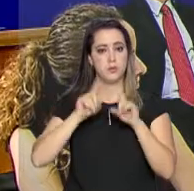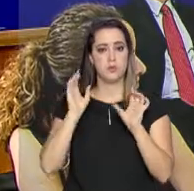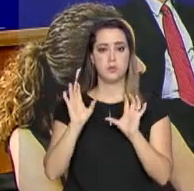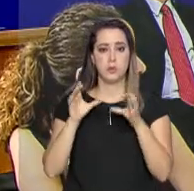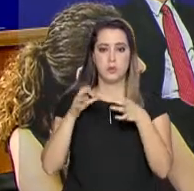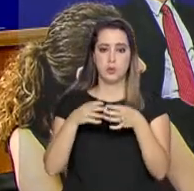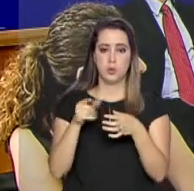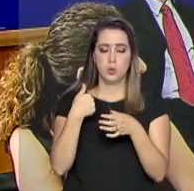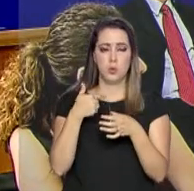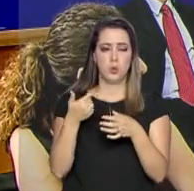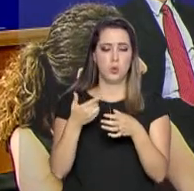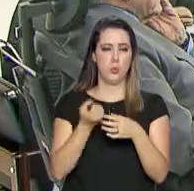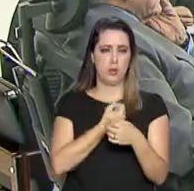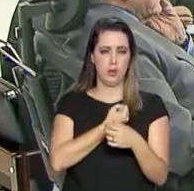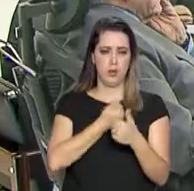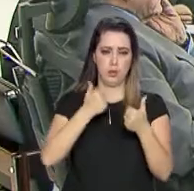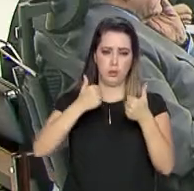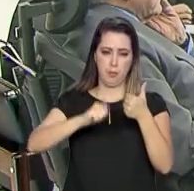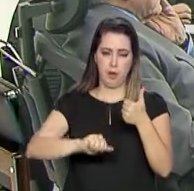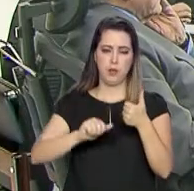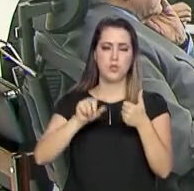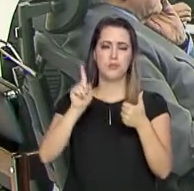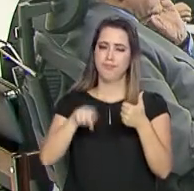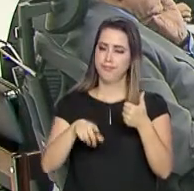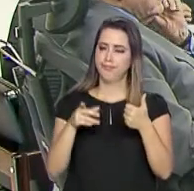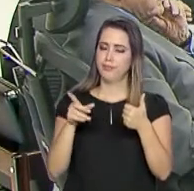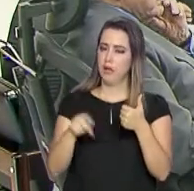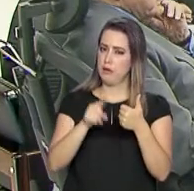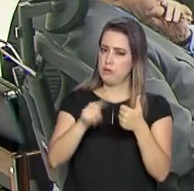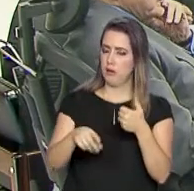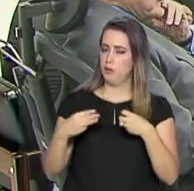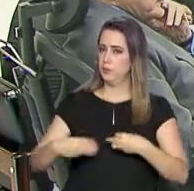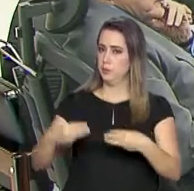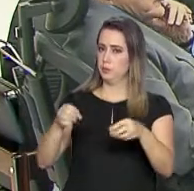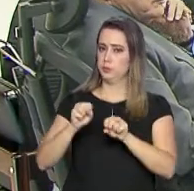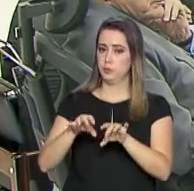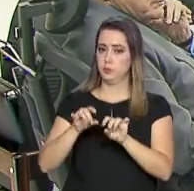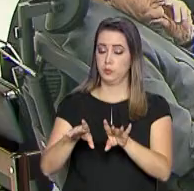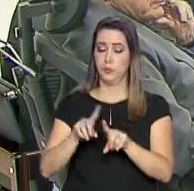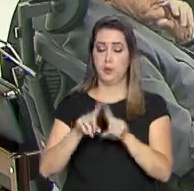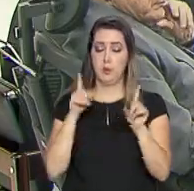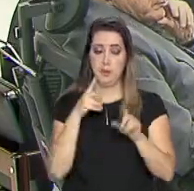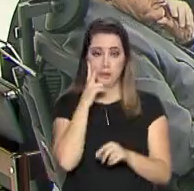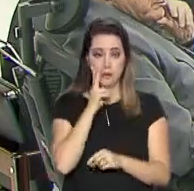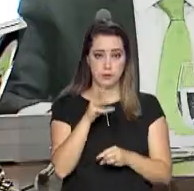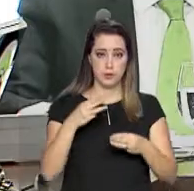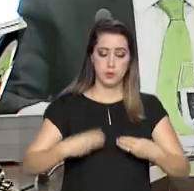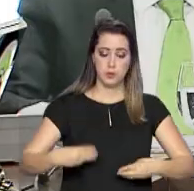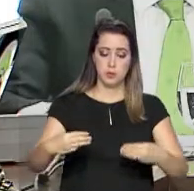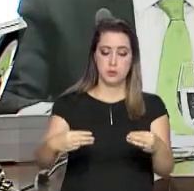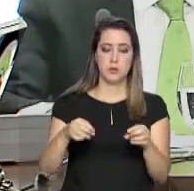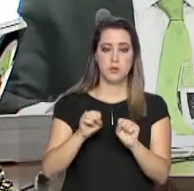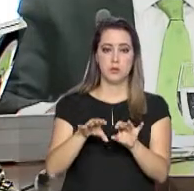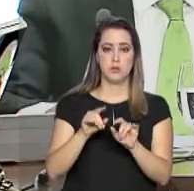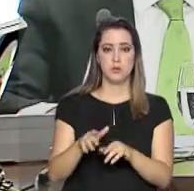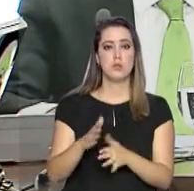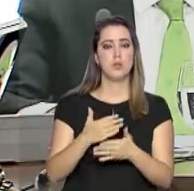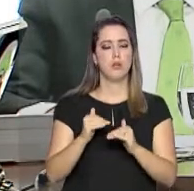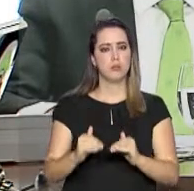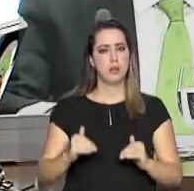suspensas pelo mec apesar de considerar que a qualidade dos cursos de medicina está acima de outras